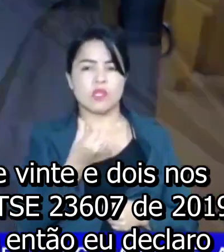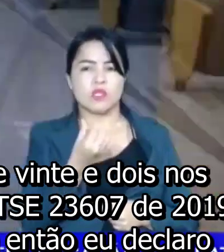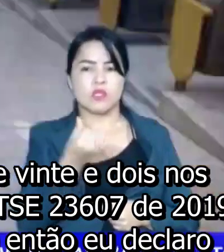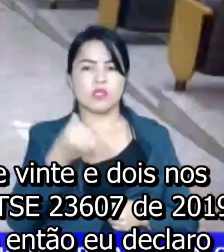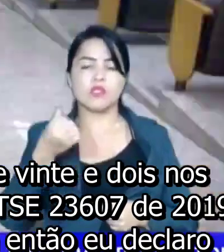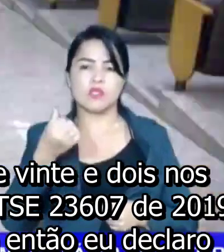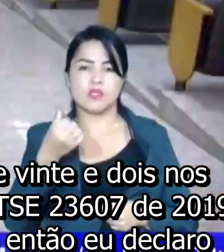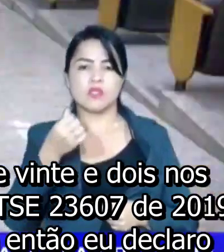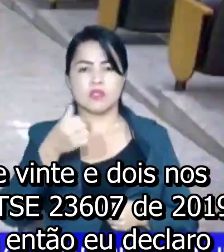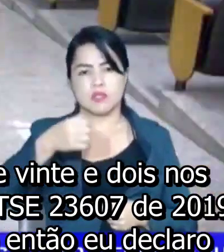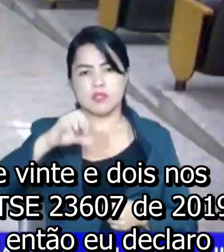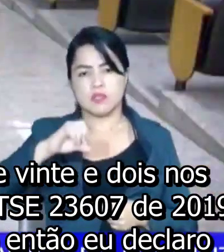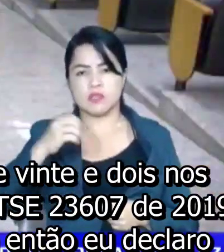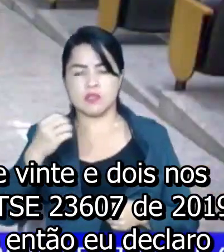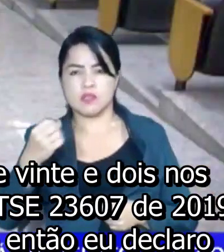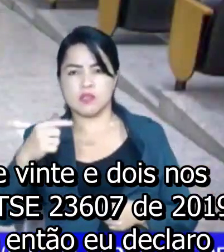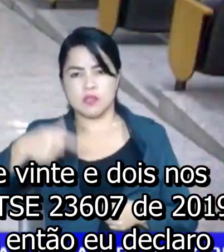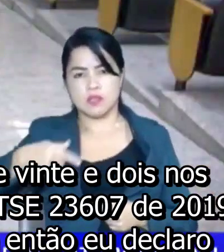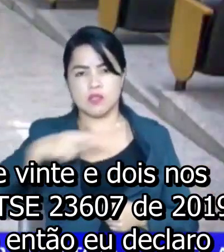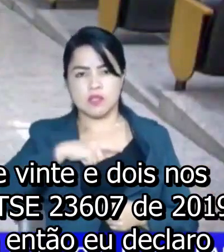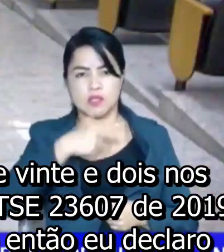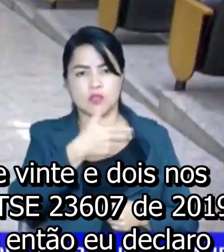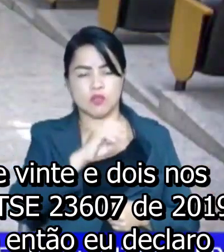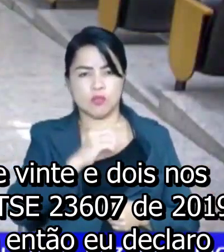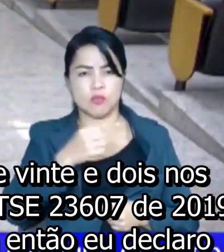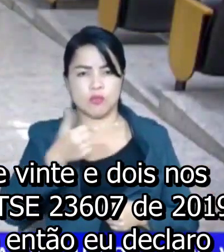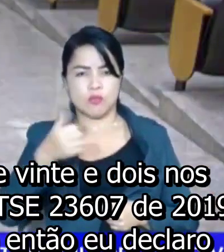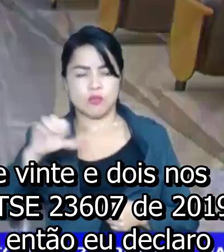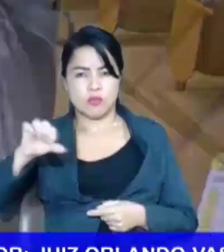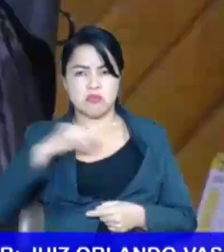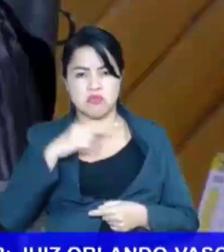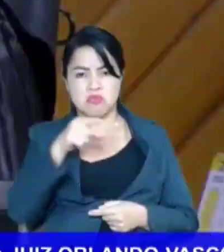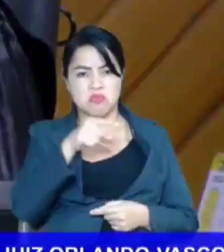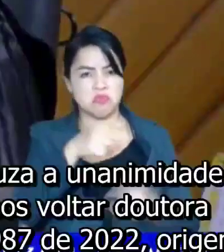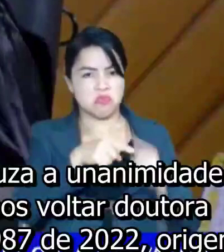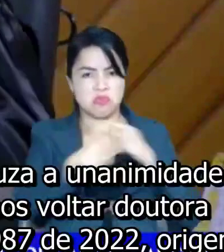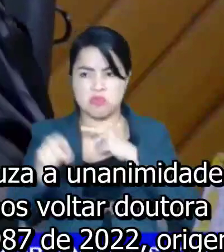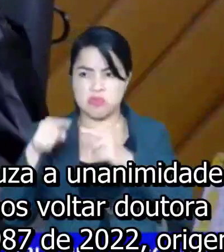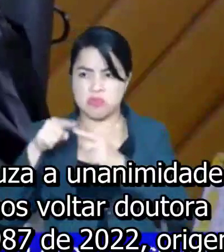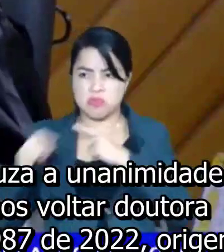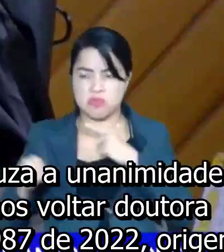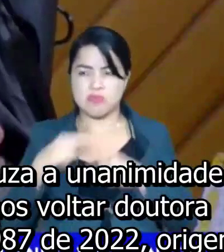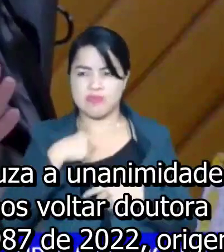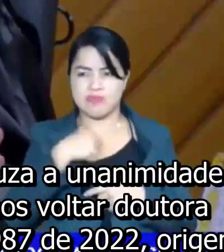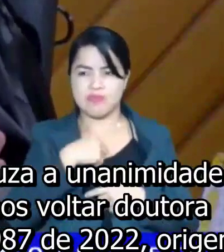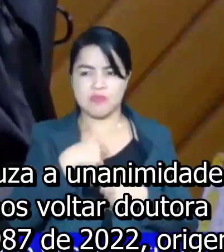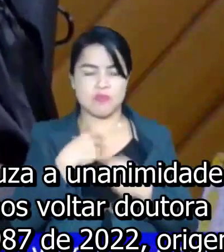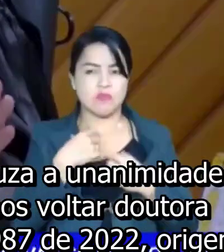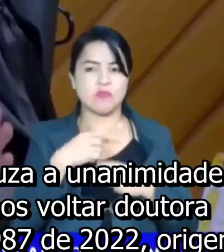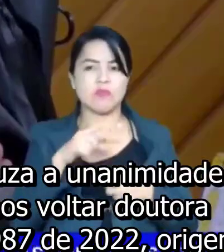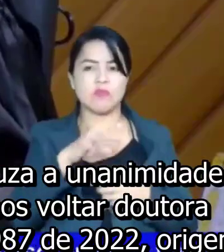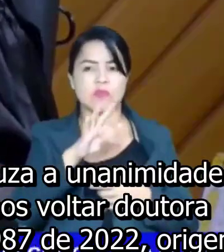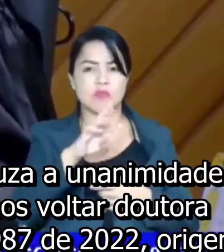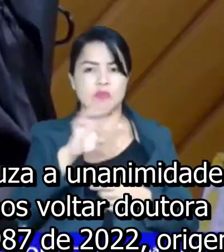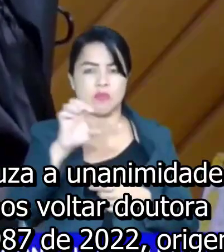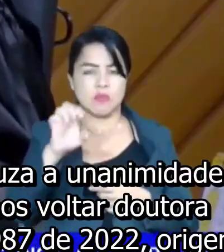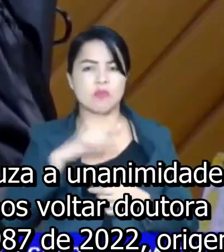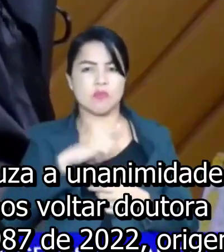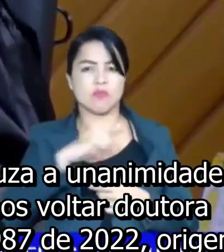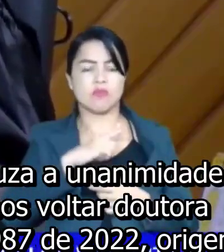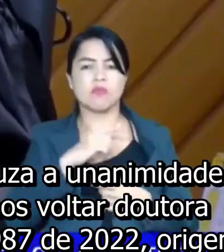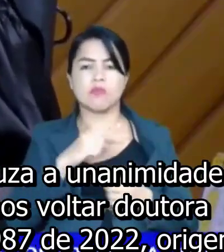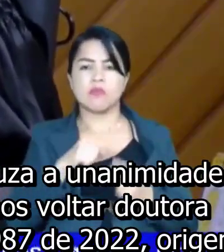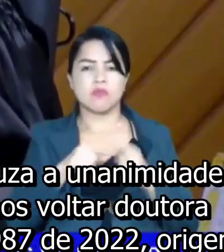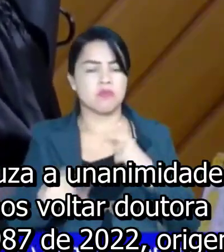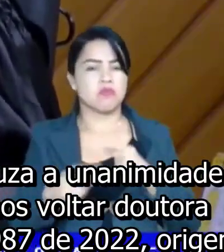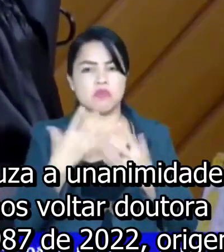É o voto, presidente. Novamente, imagem ampla do plenário. que o TRE Imagem desaprovou direcionada ao as contas desembargador de Beto João